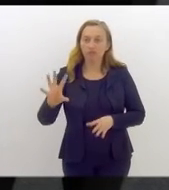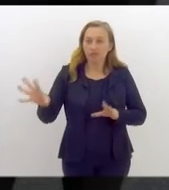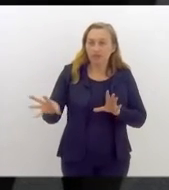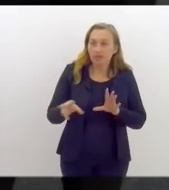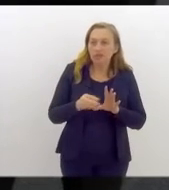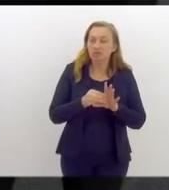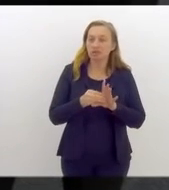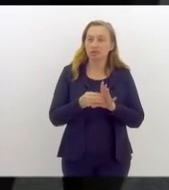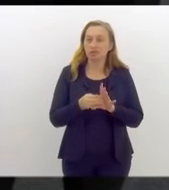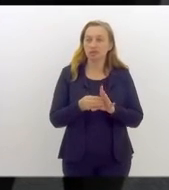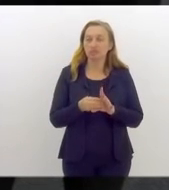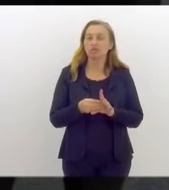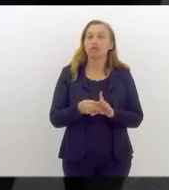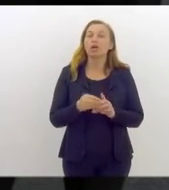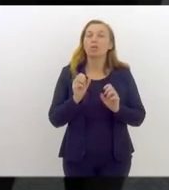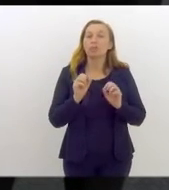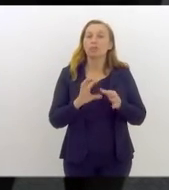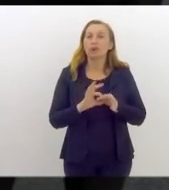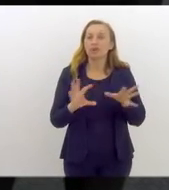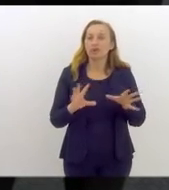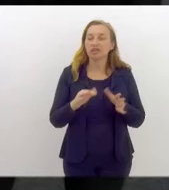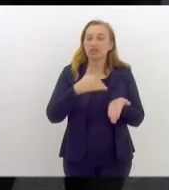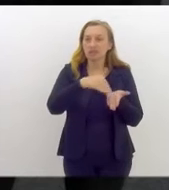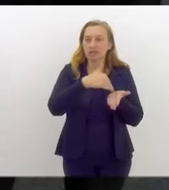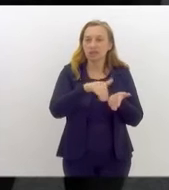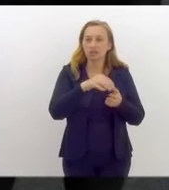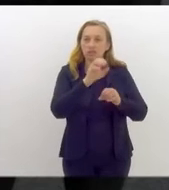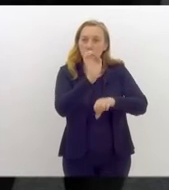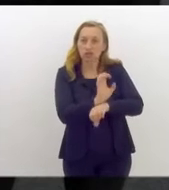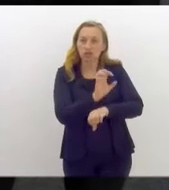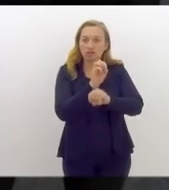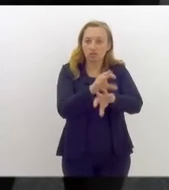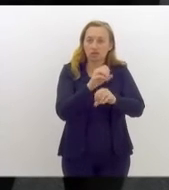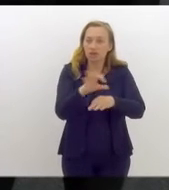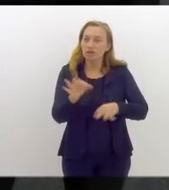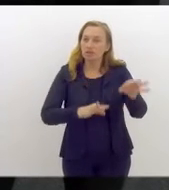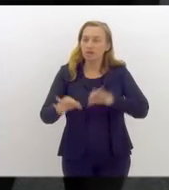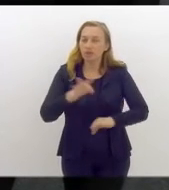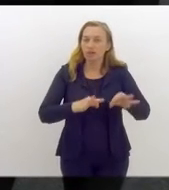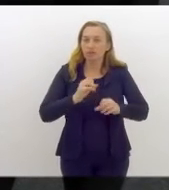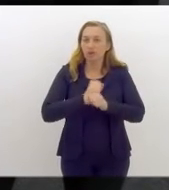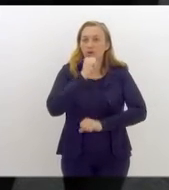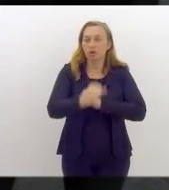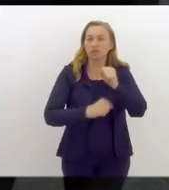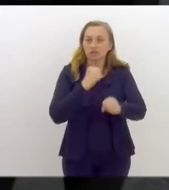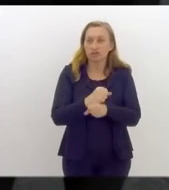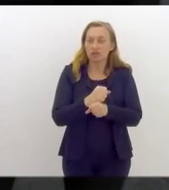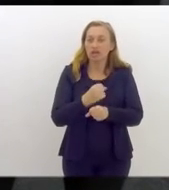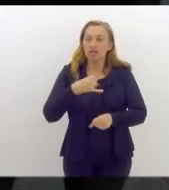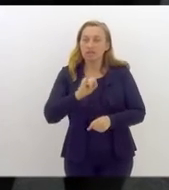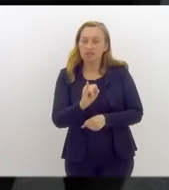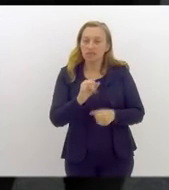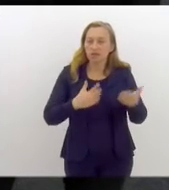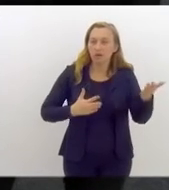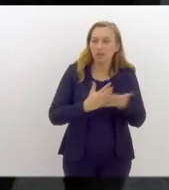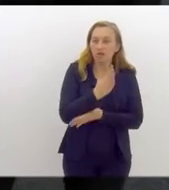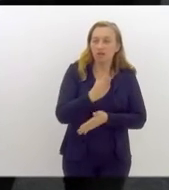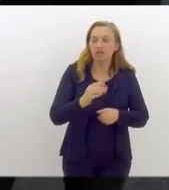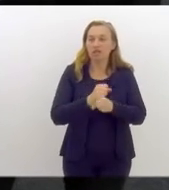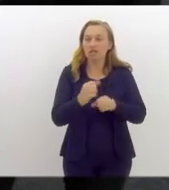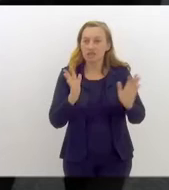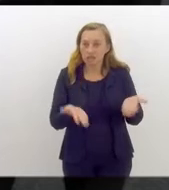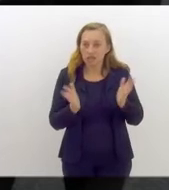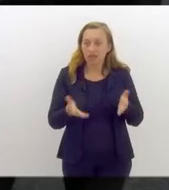esse ciclo e permite até que a Secretaria de Estado de Educação se planeje para o ano que vem, se a matéria for votada e sancionada ainda esse ano. Então, o